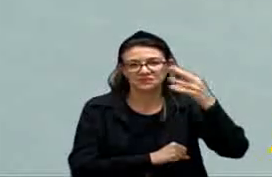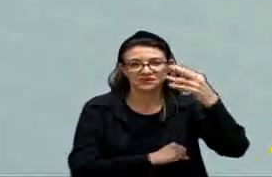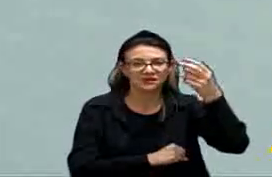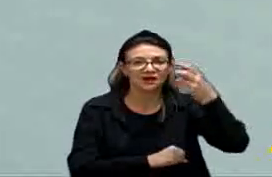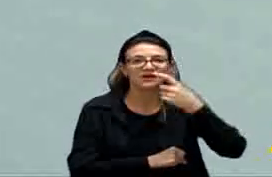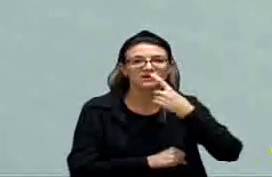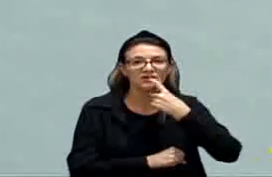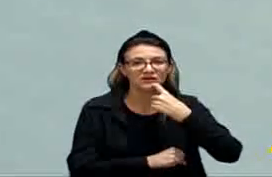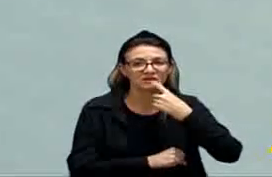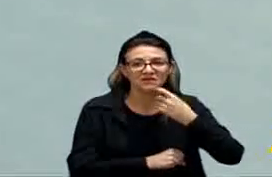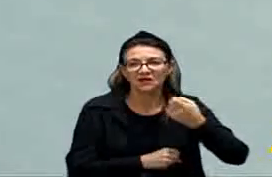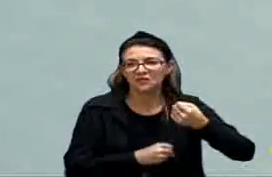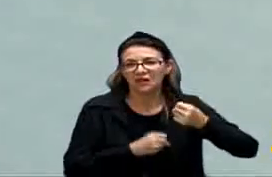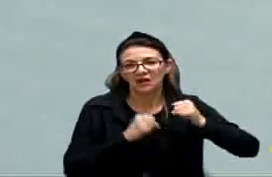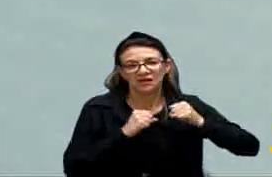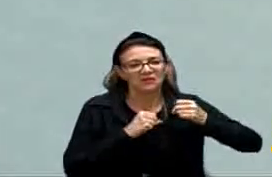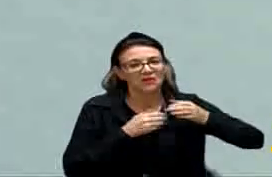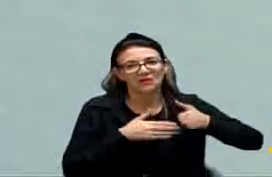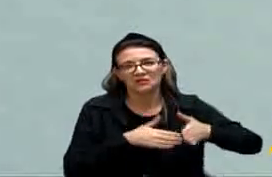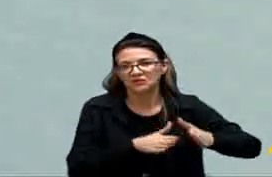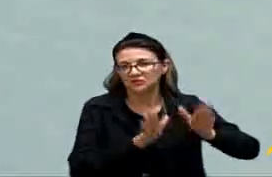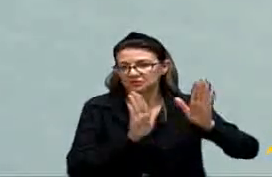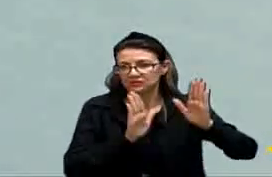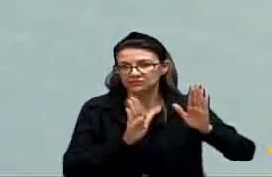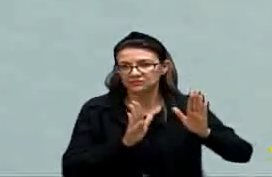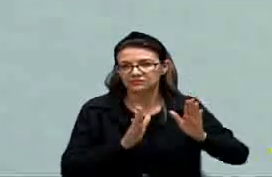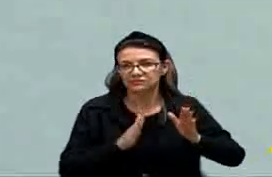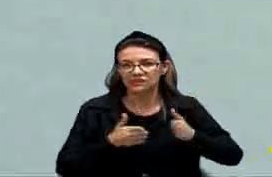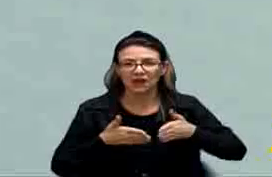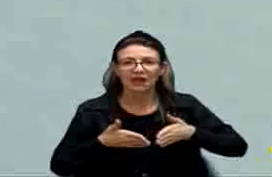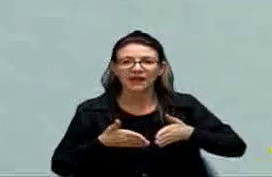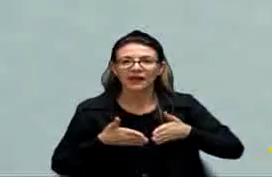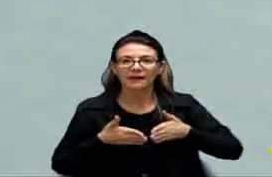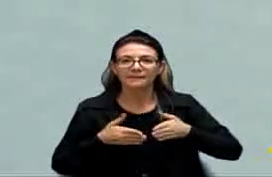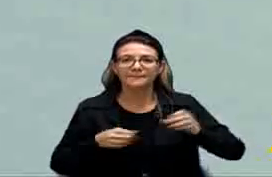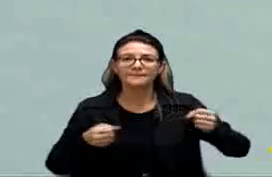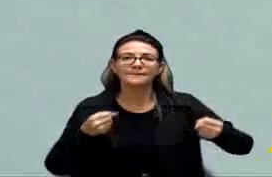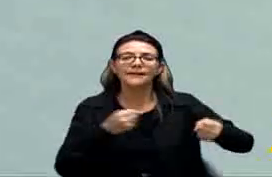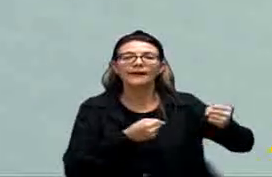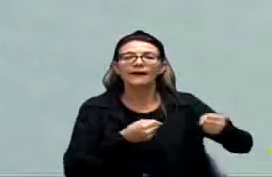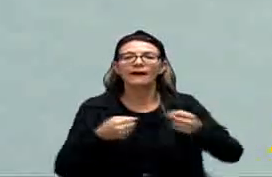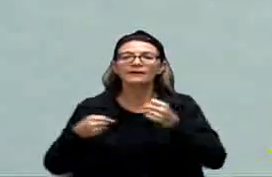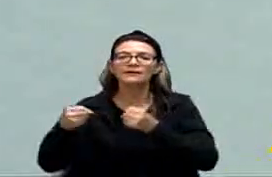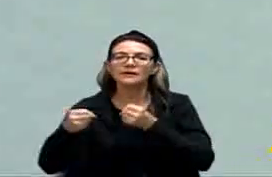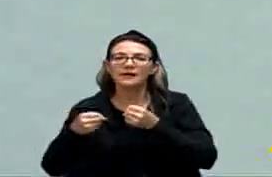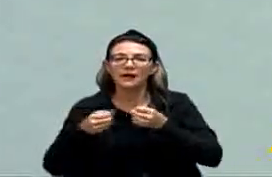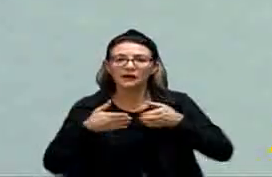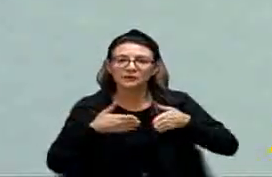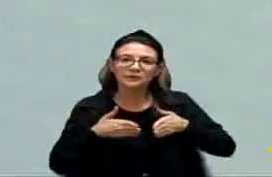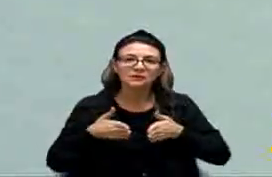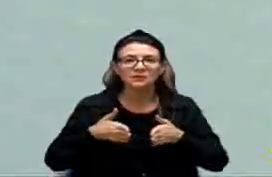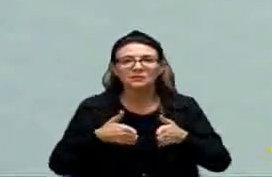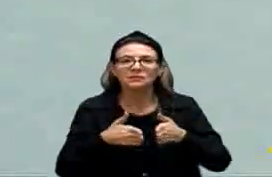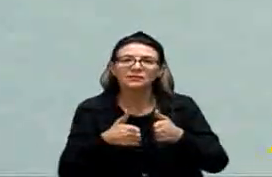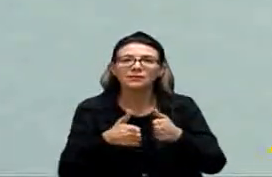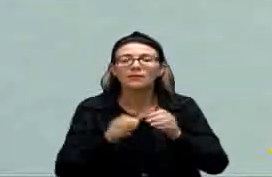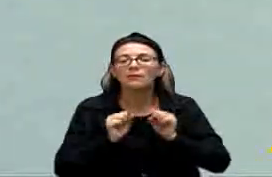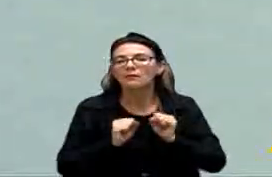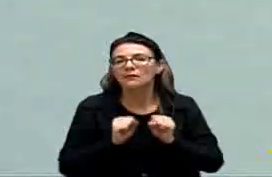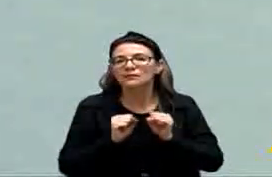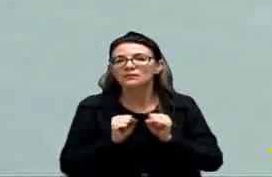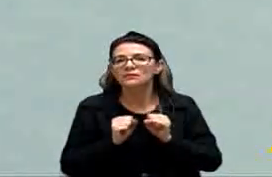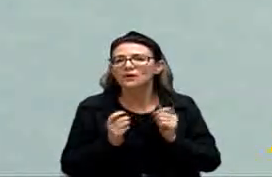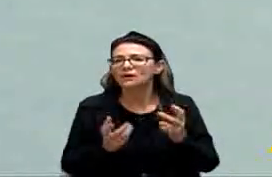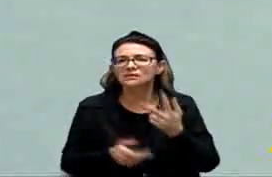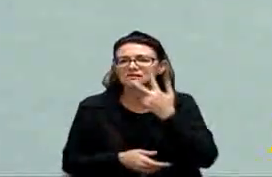quiserem que criaram uma pista no meio dos carros uma pista que é só deles até se criou uma uma parte